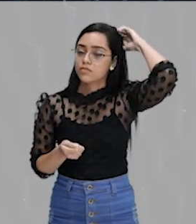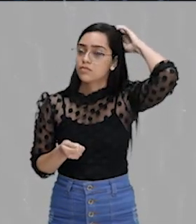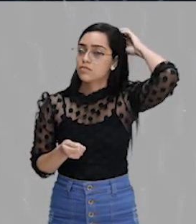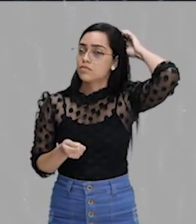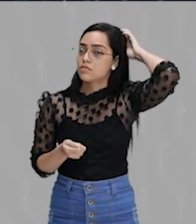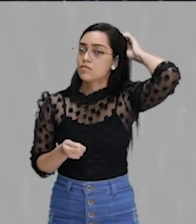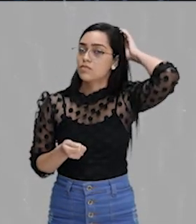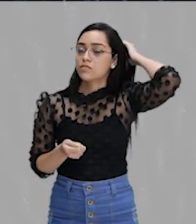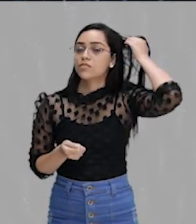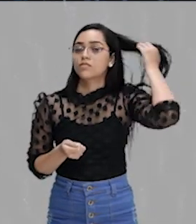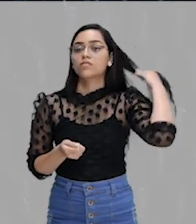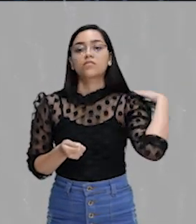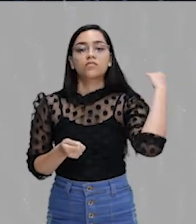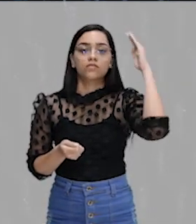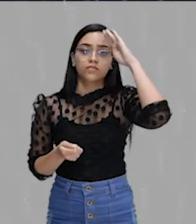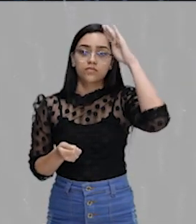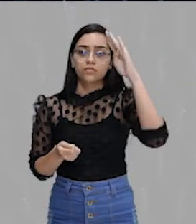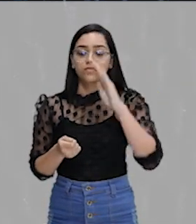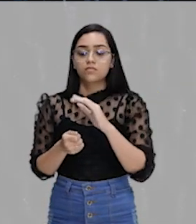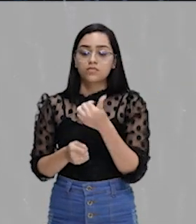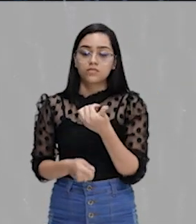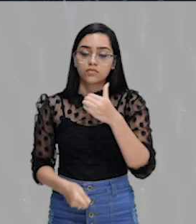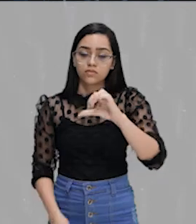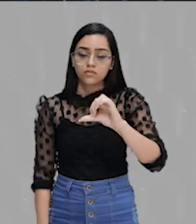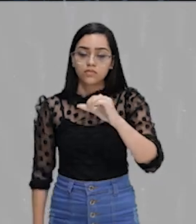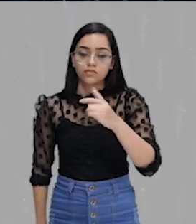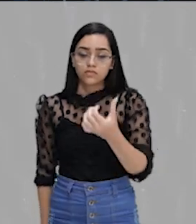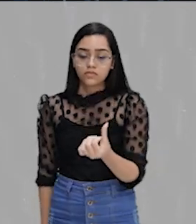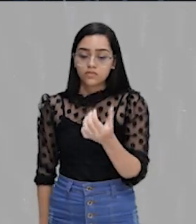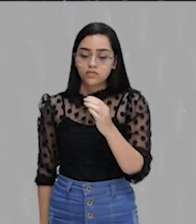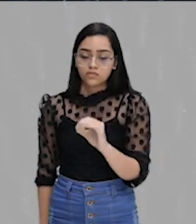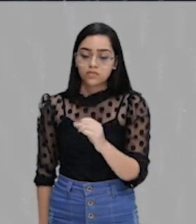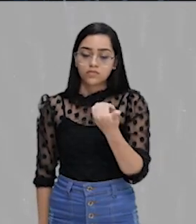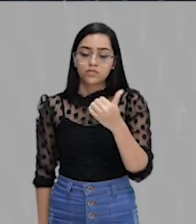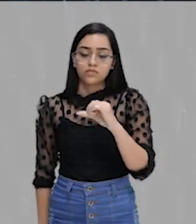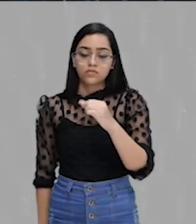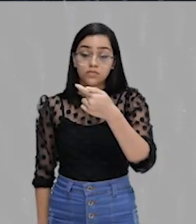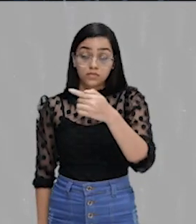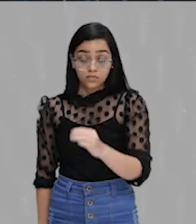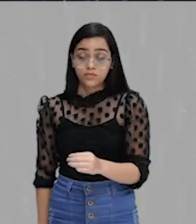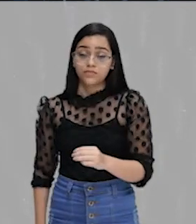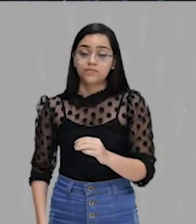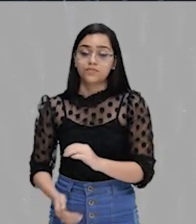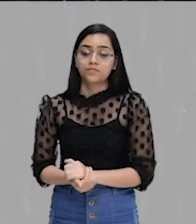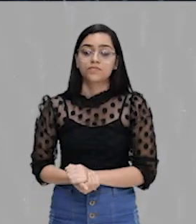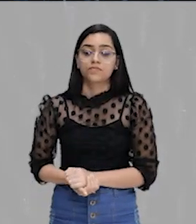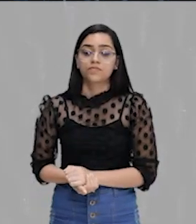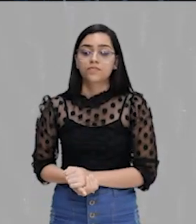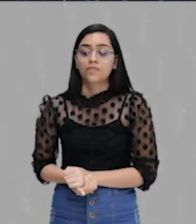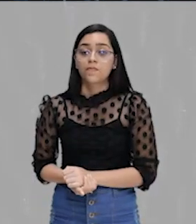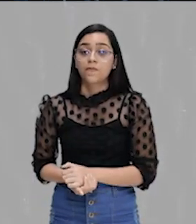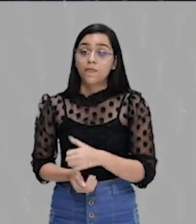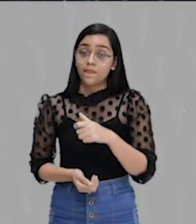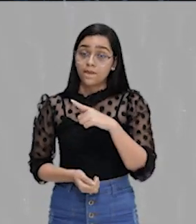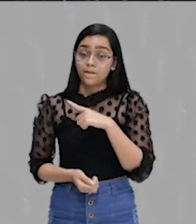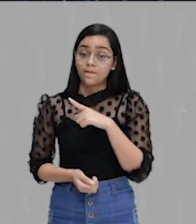Latina, principalmente aqui na década de 1960 e 70. O primeiro item do Enem